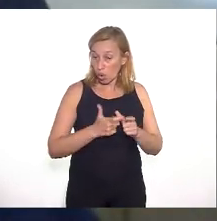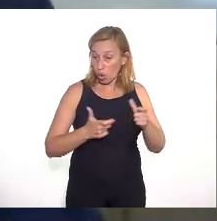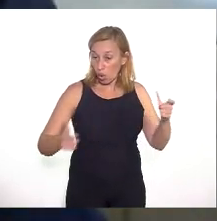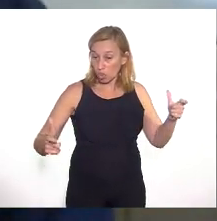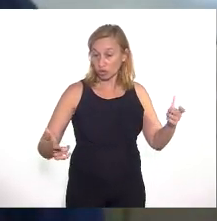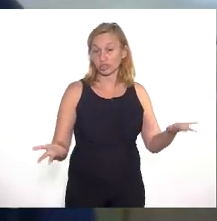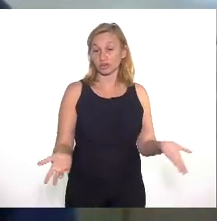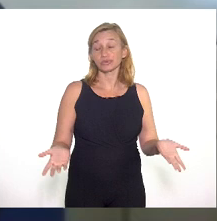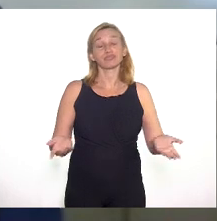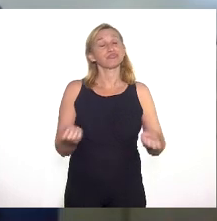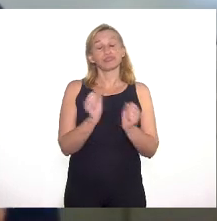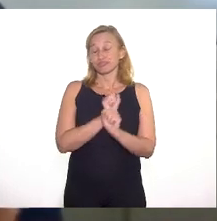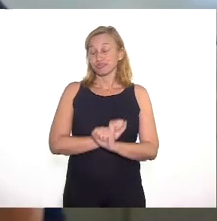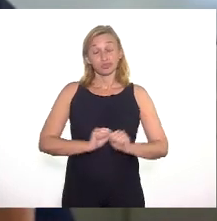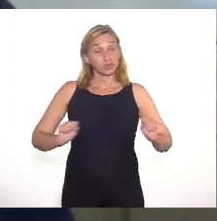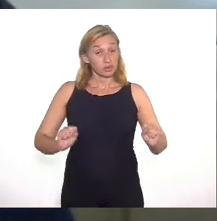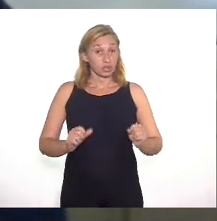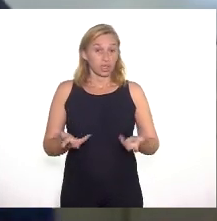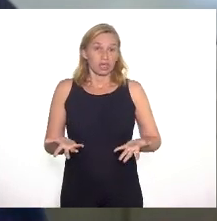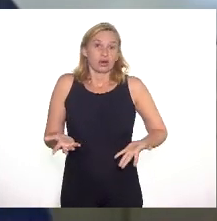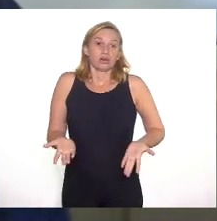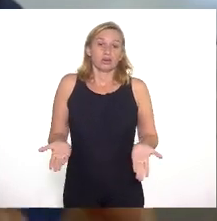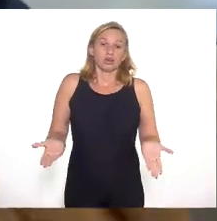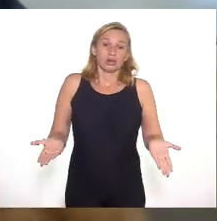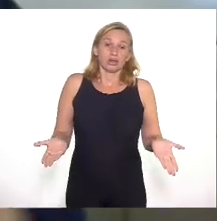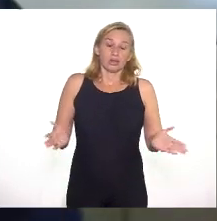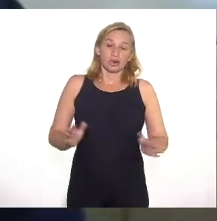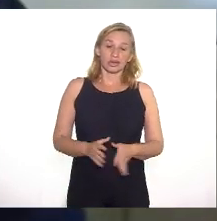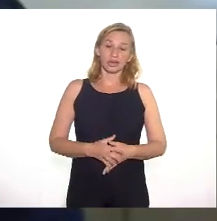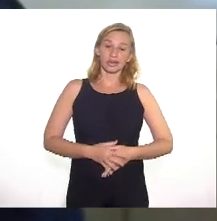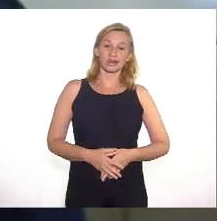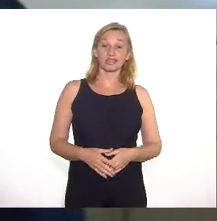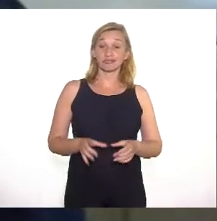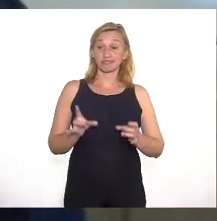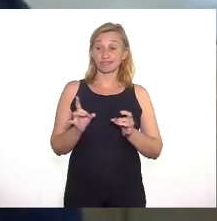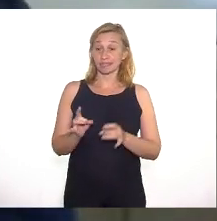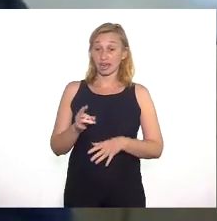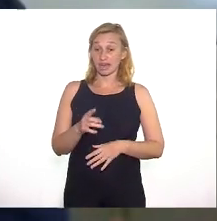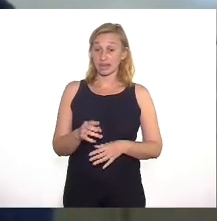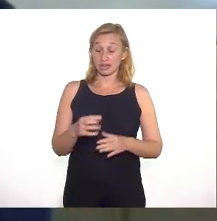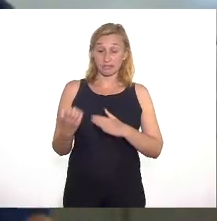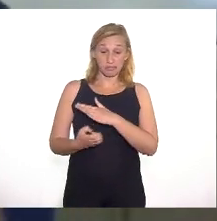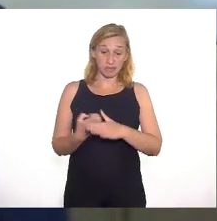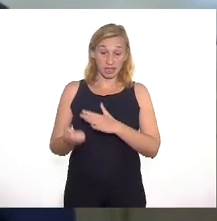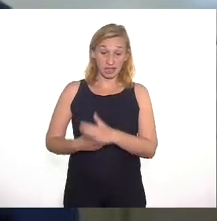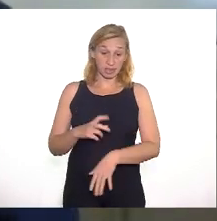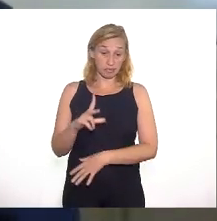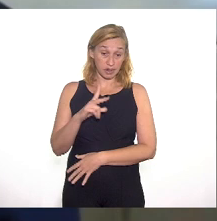que não é possível é a iniciativa privada ficar